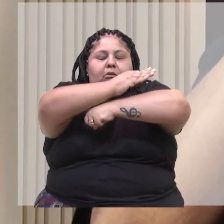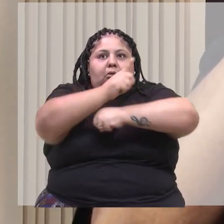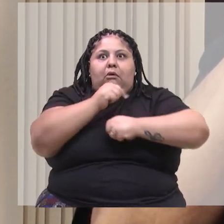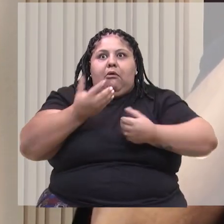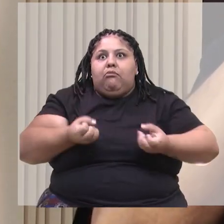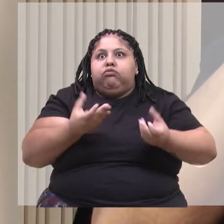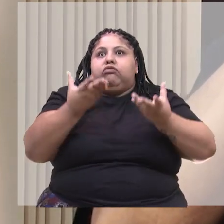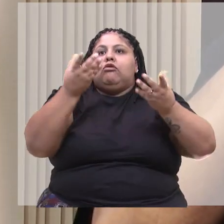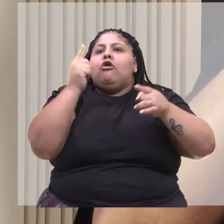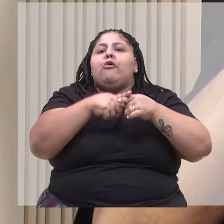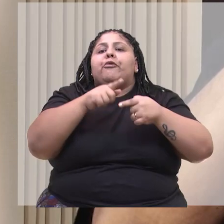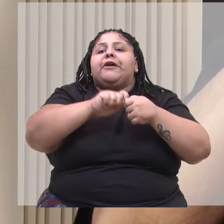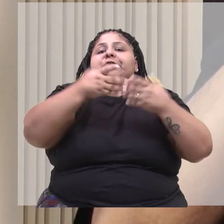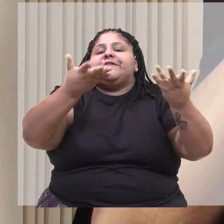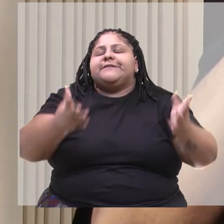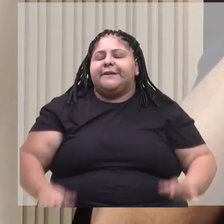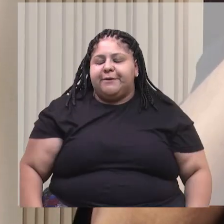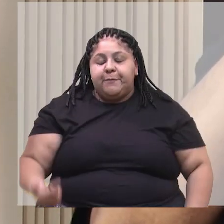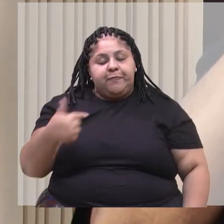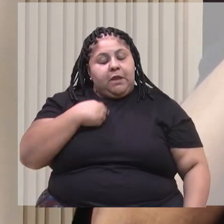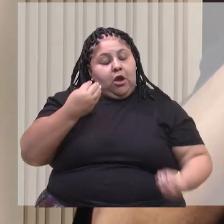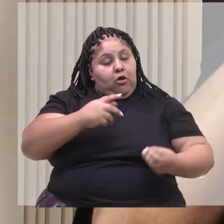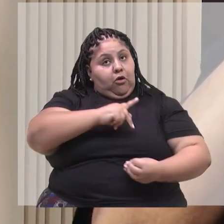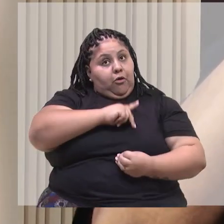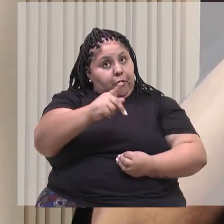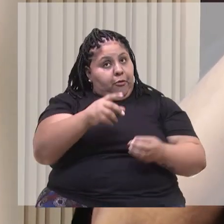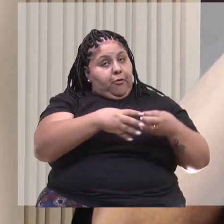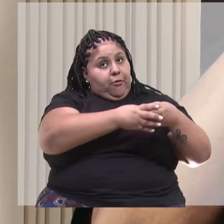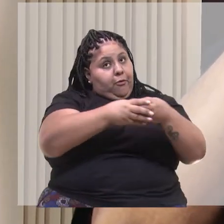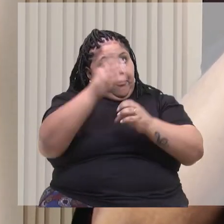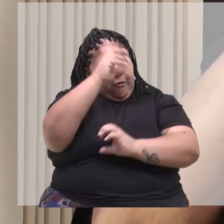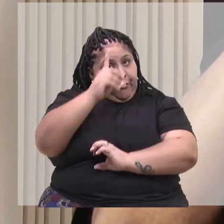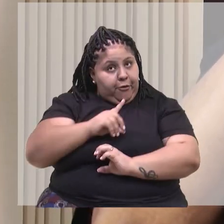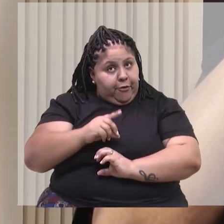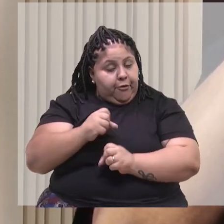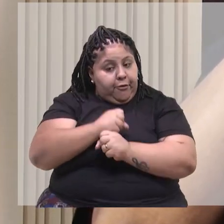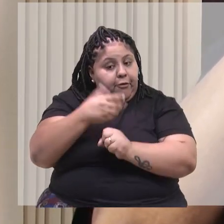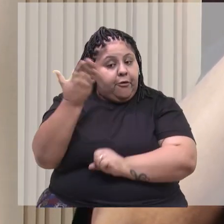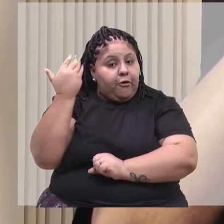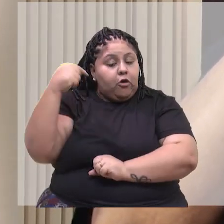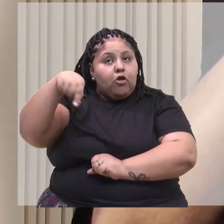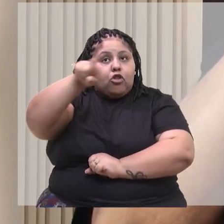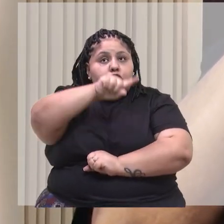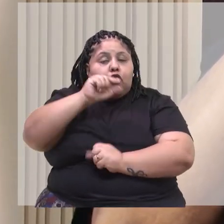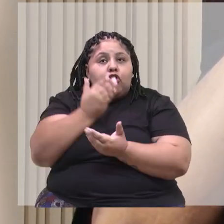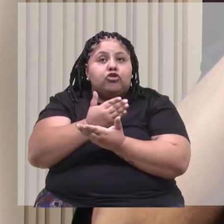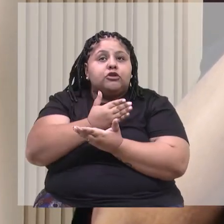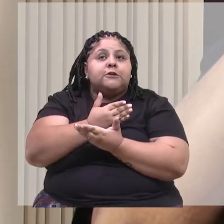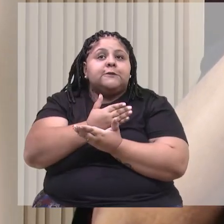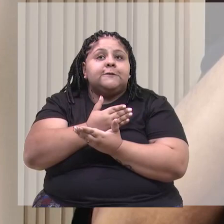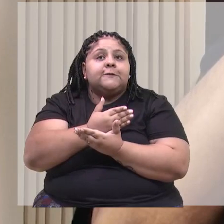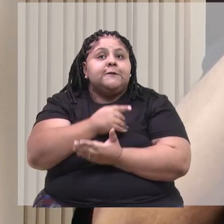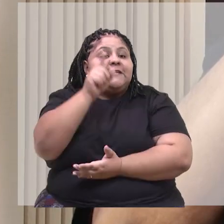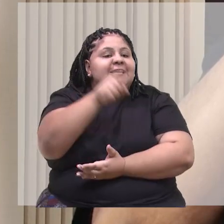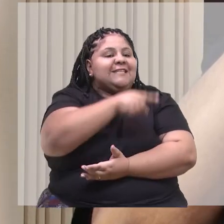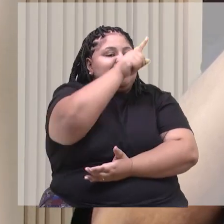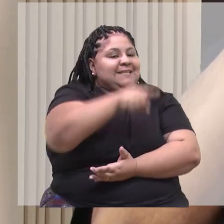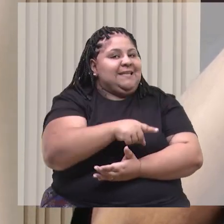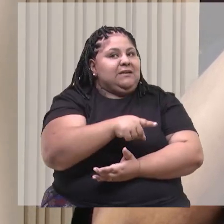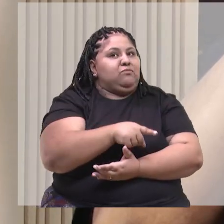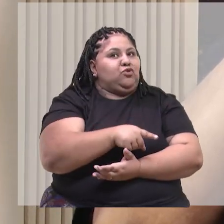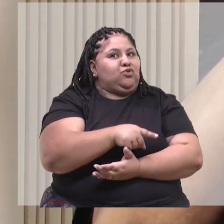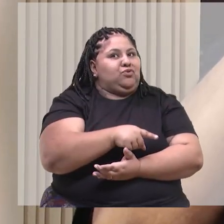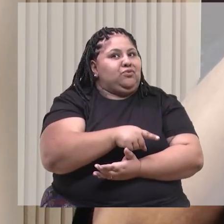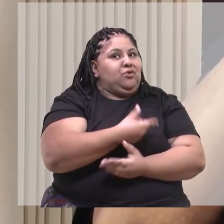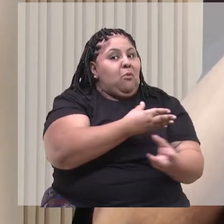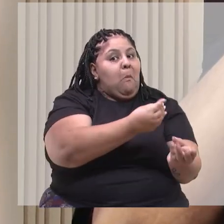por que essas rampas foram feitas. Eu, como presidente do Conselho da Pessoa com Deficiência, o ano passado, nós embargamos ela